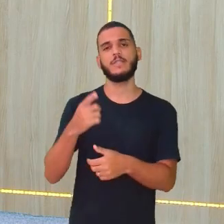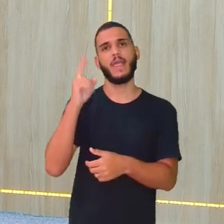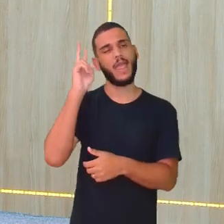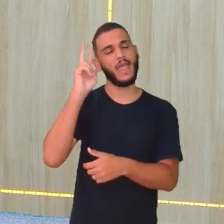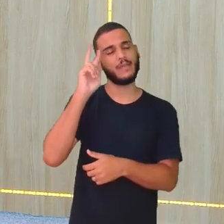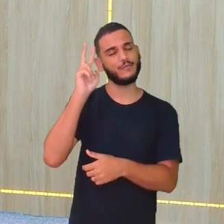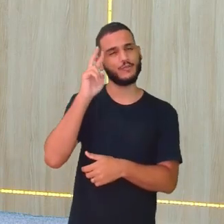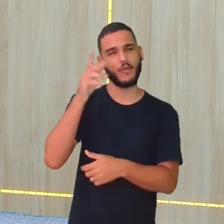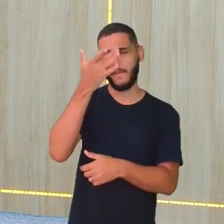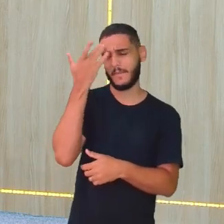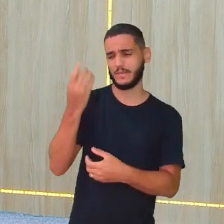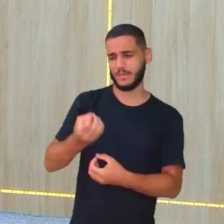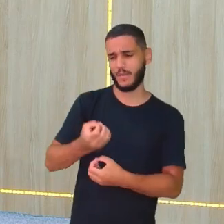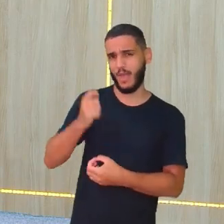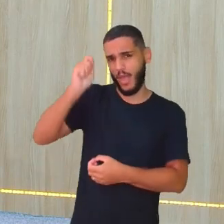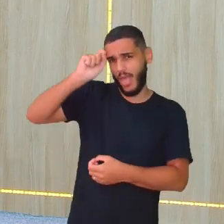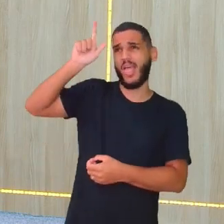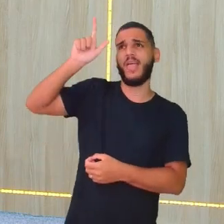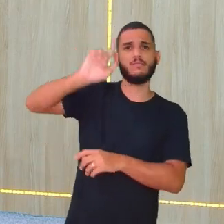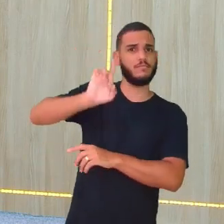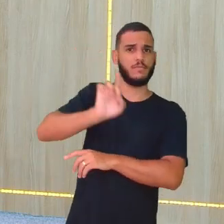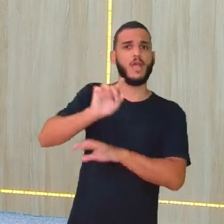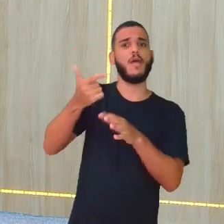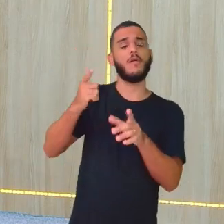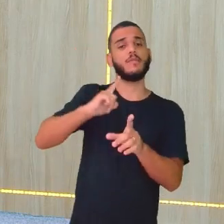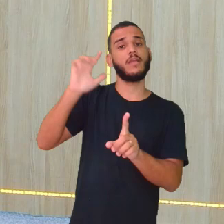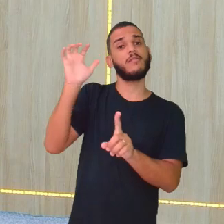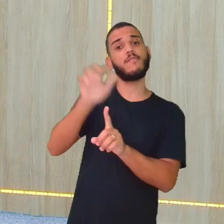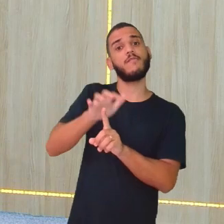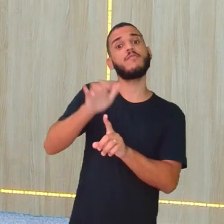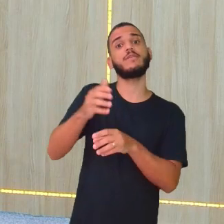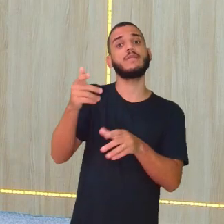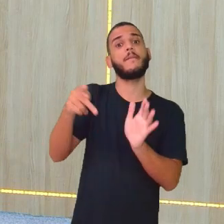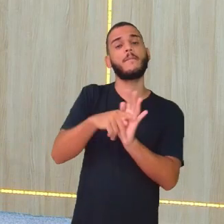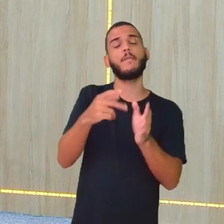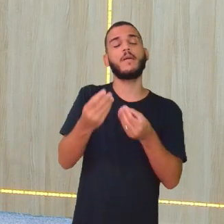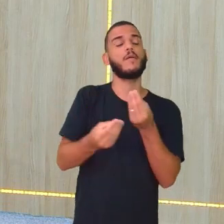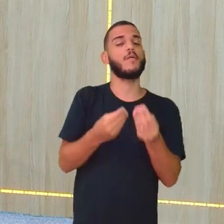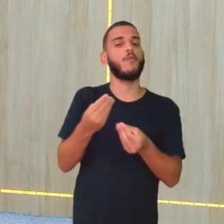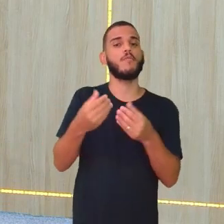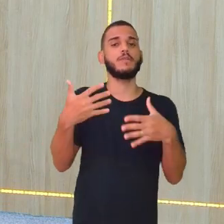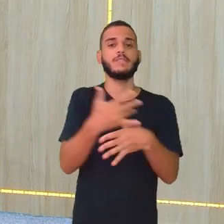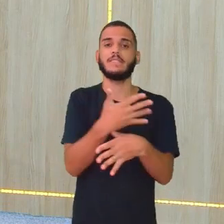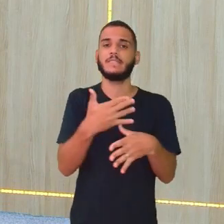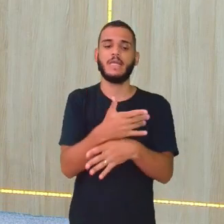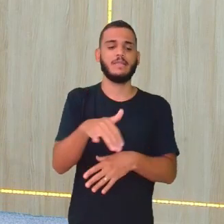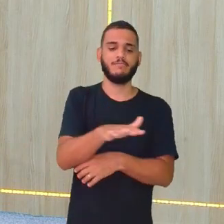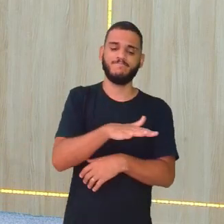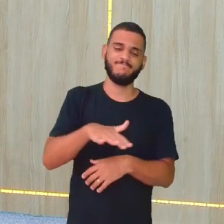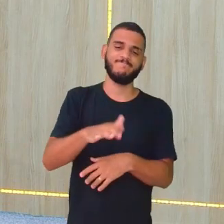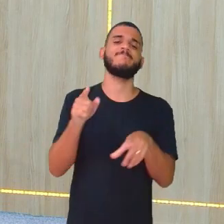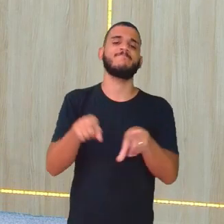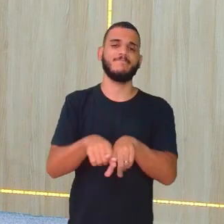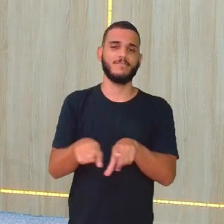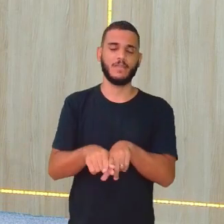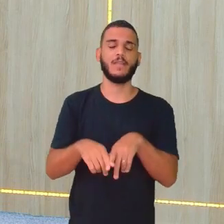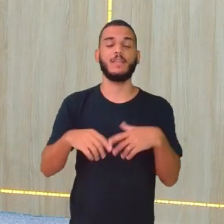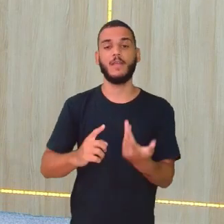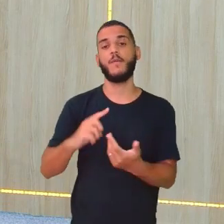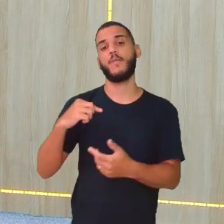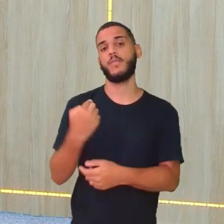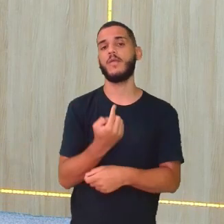história que alguém está inventando, porque ela influencia diretamente na história dessa cidade, dessa região. Então, a